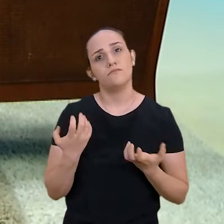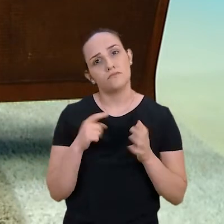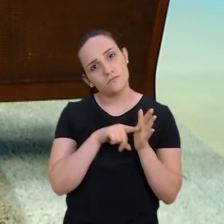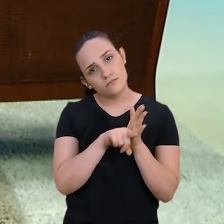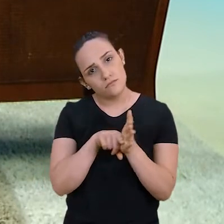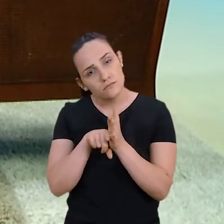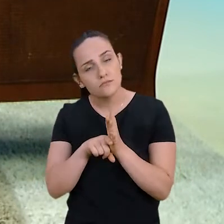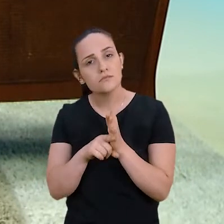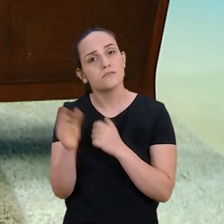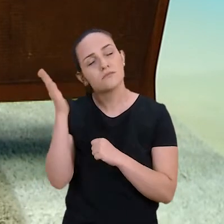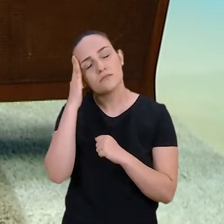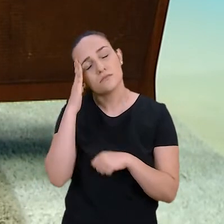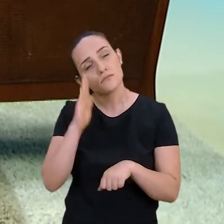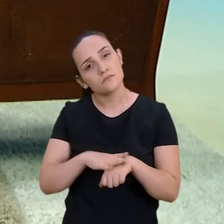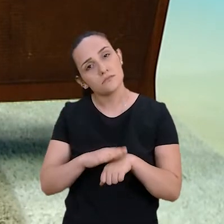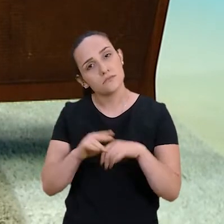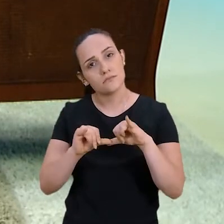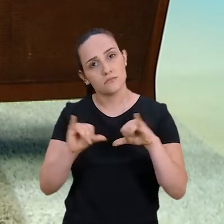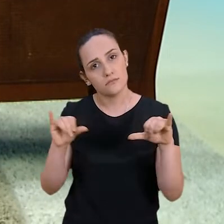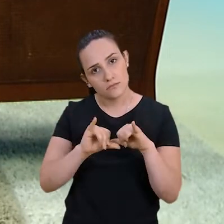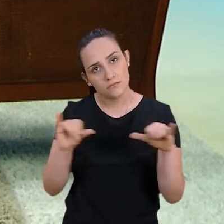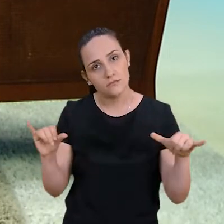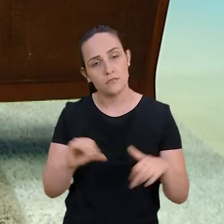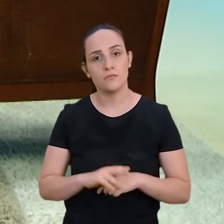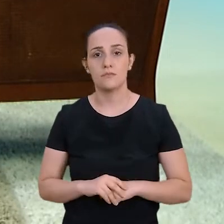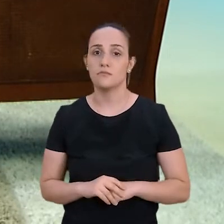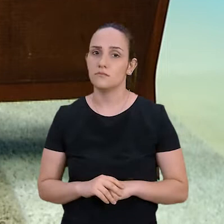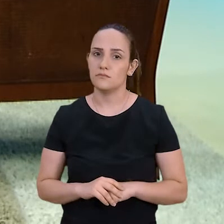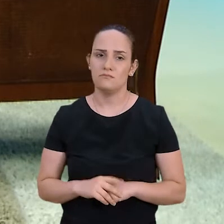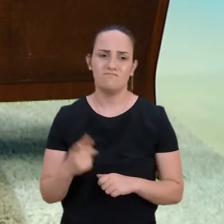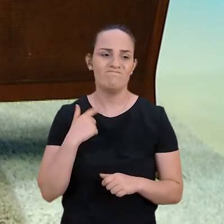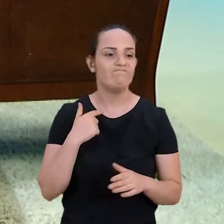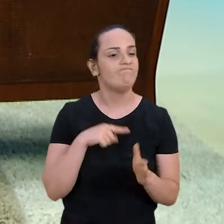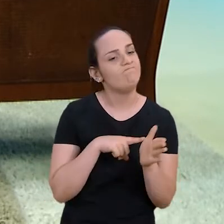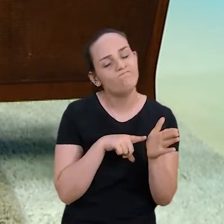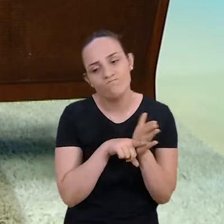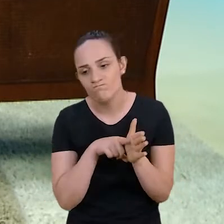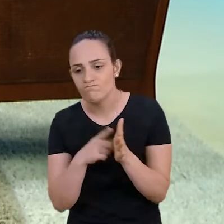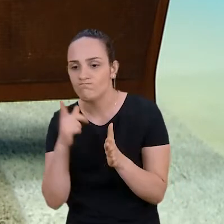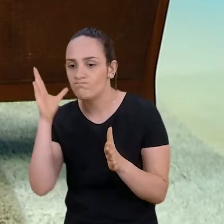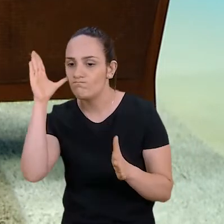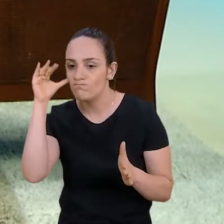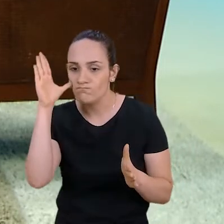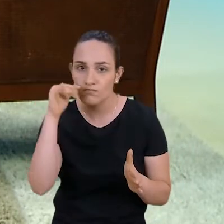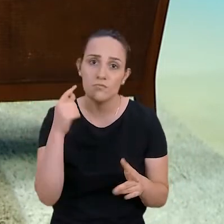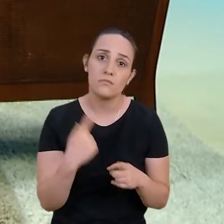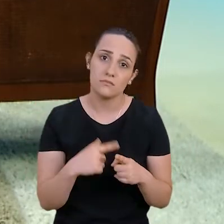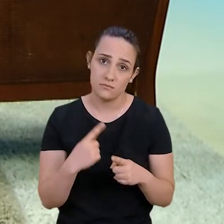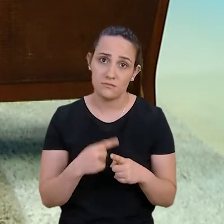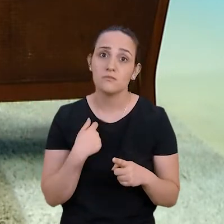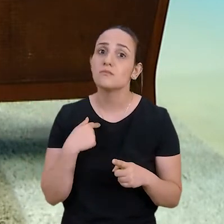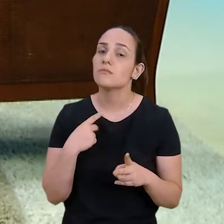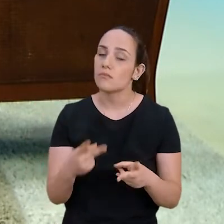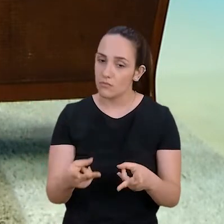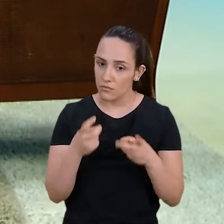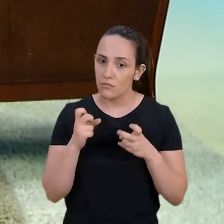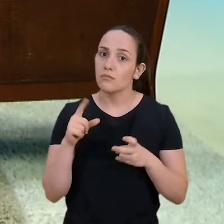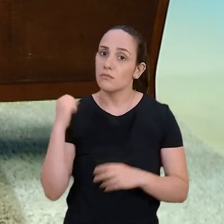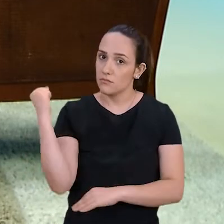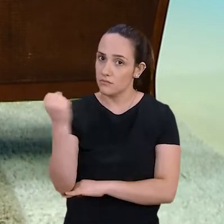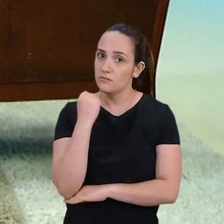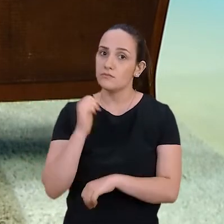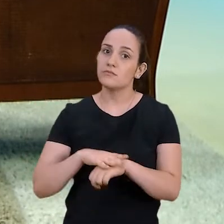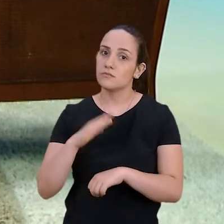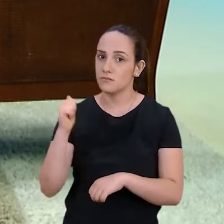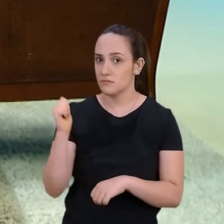buscando mais as informações, trazendo mais, correndo mais atrás, porque eu vi que a coisa é bem mais grave